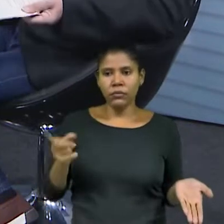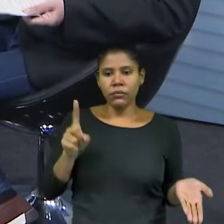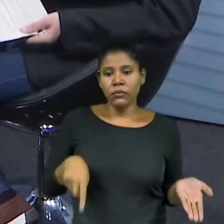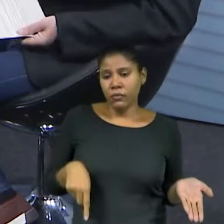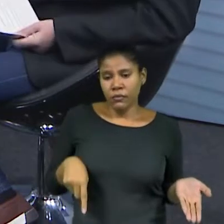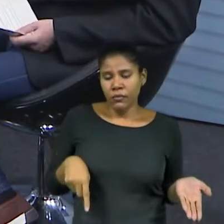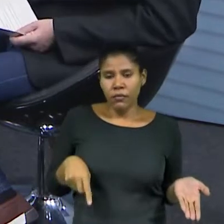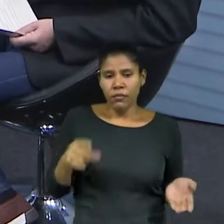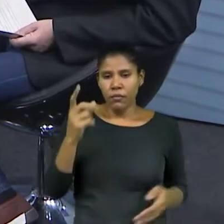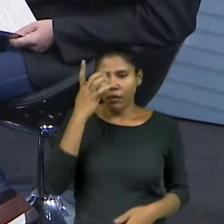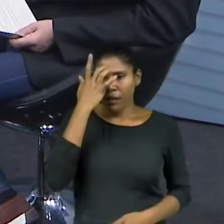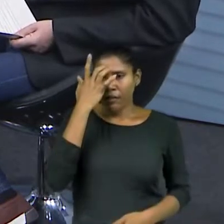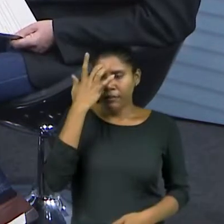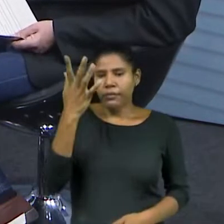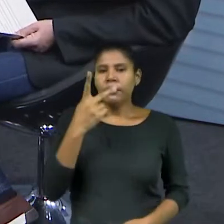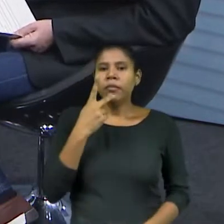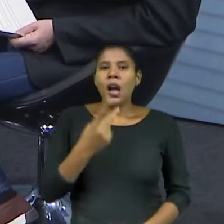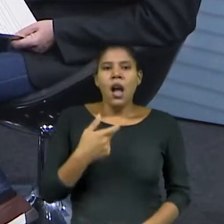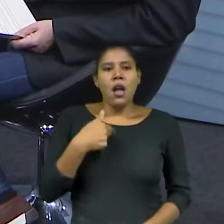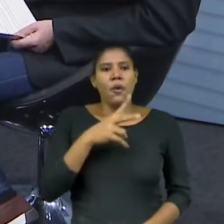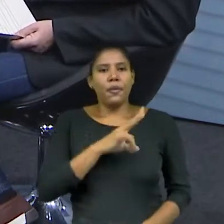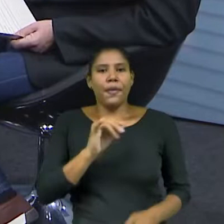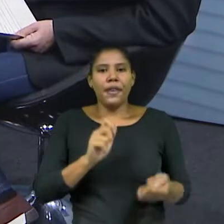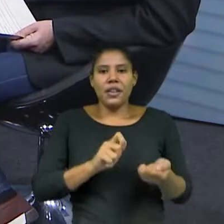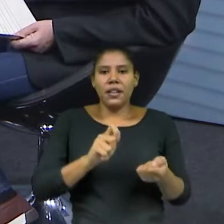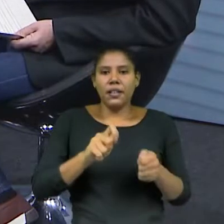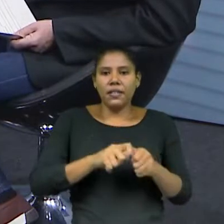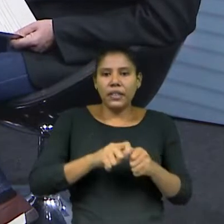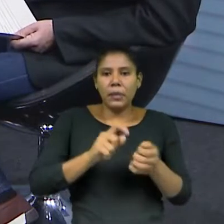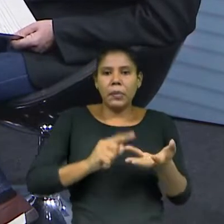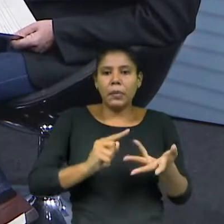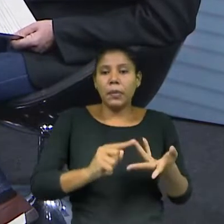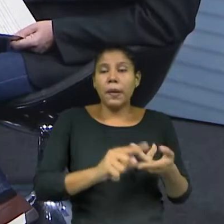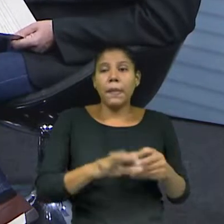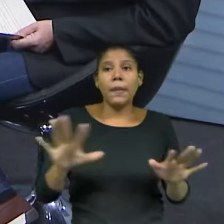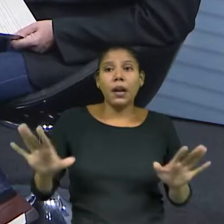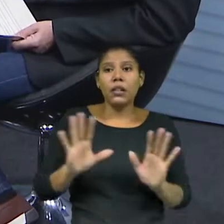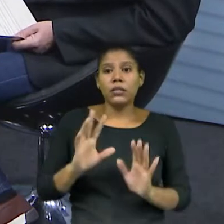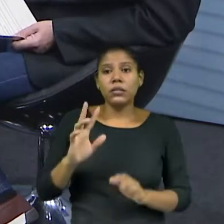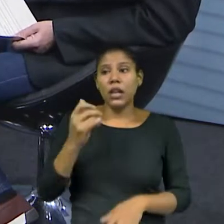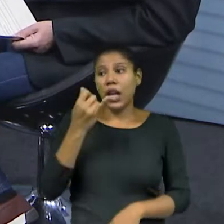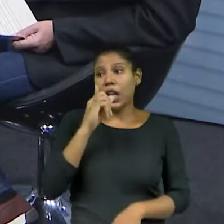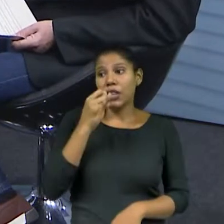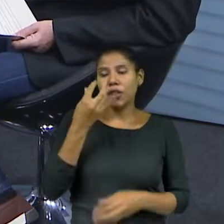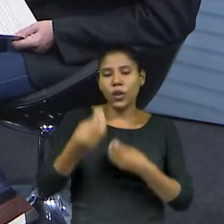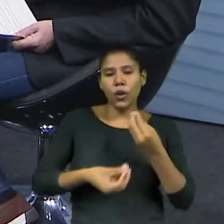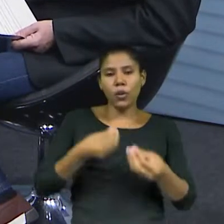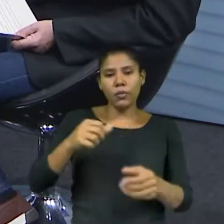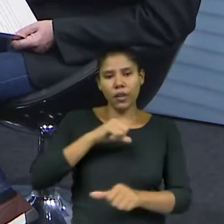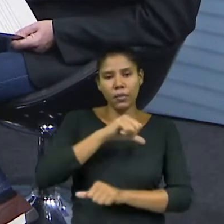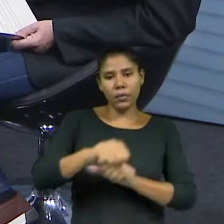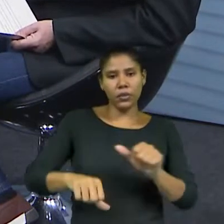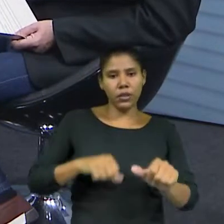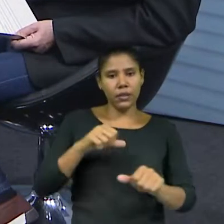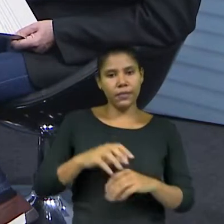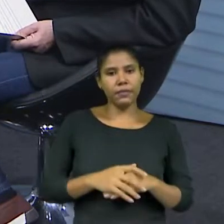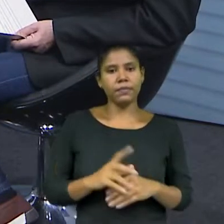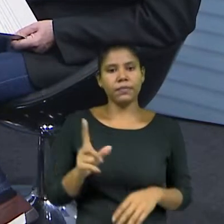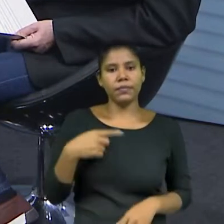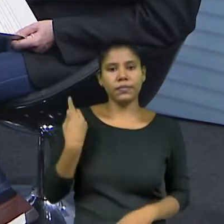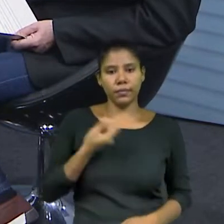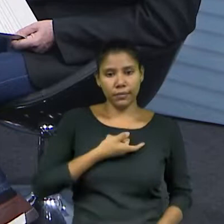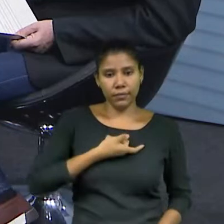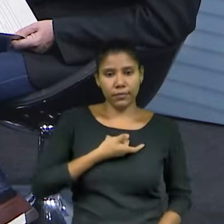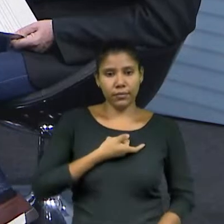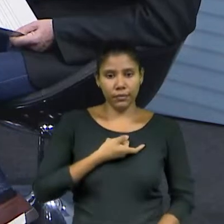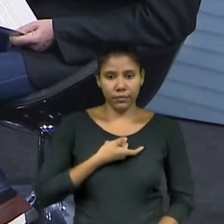fazer aquilo, sim, mas e a energia, como é que é esse país, como é que vamos virar essa chave? Renato, e nós pagamos os